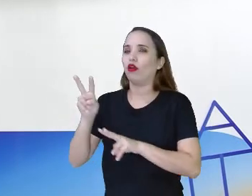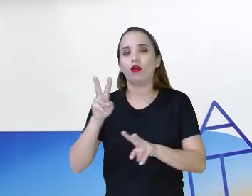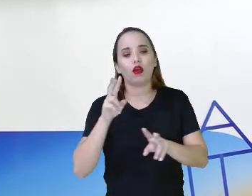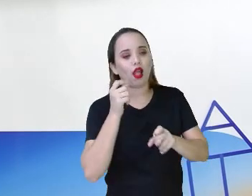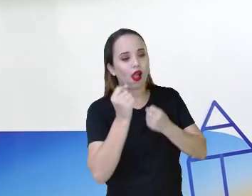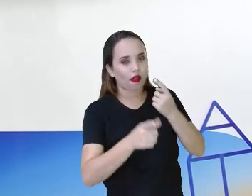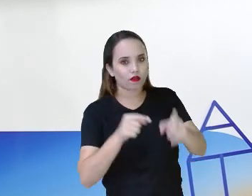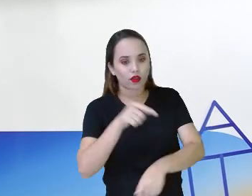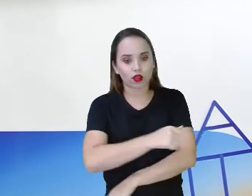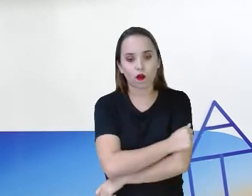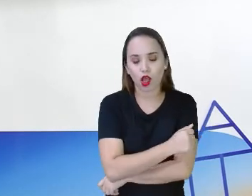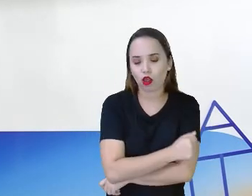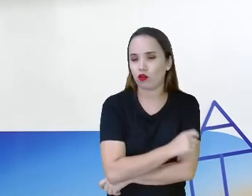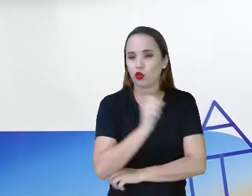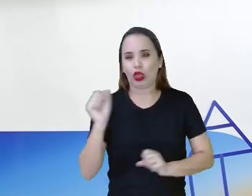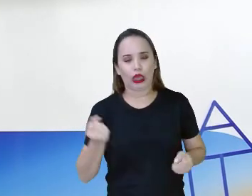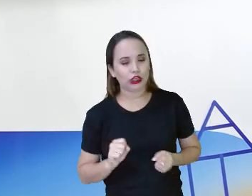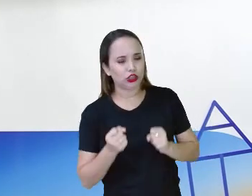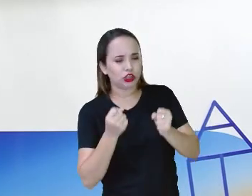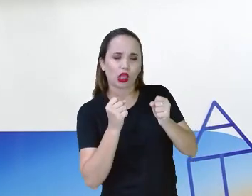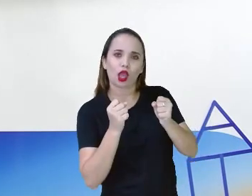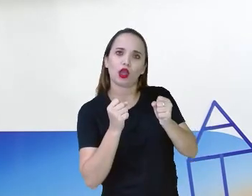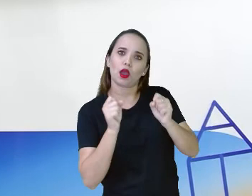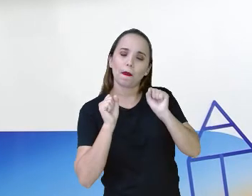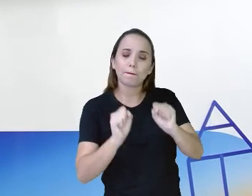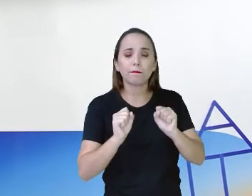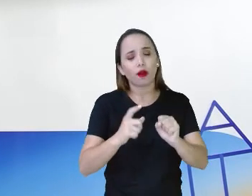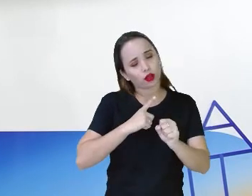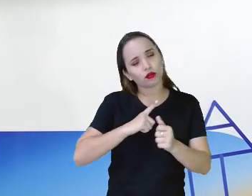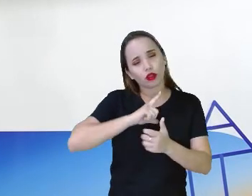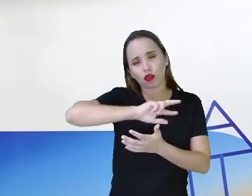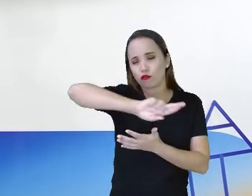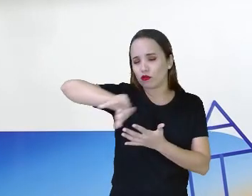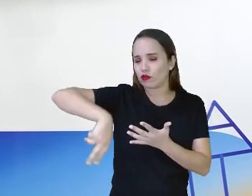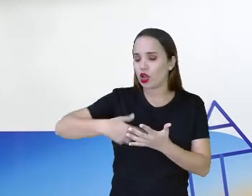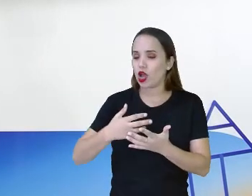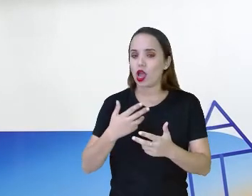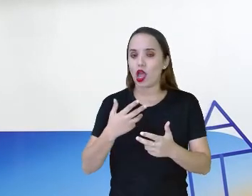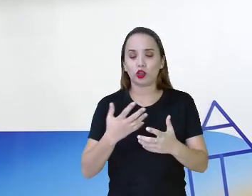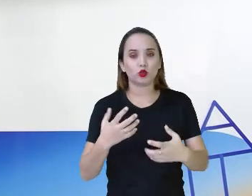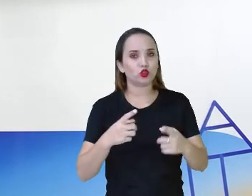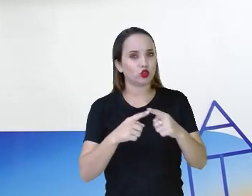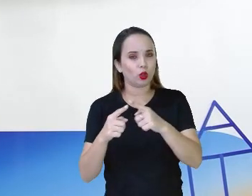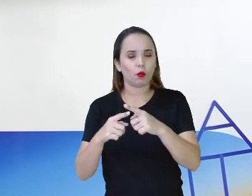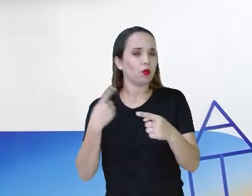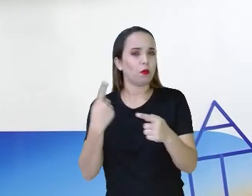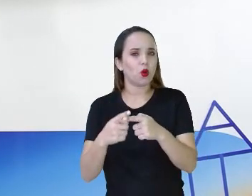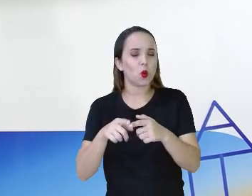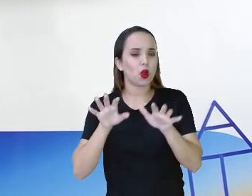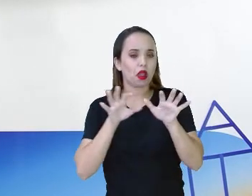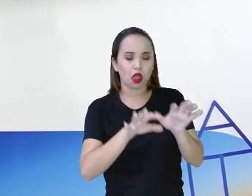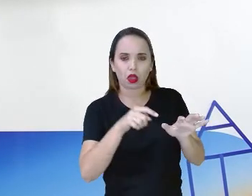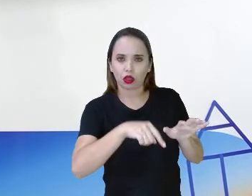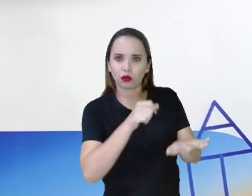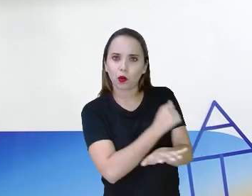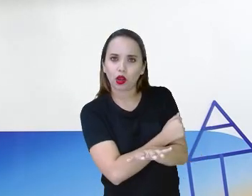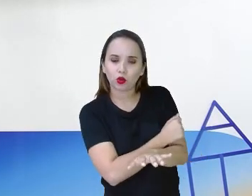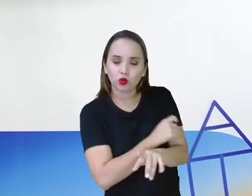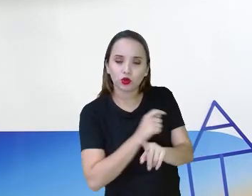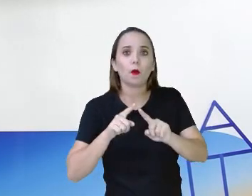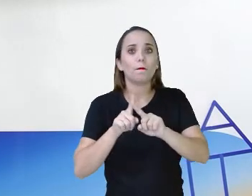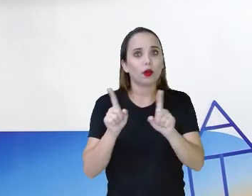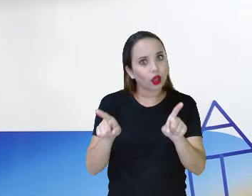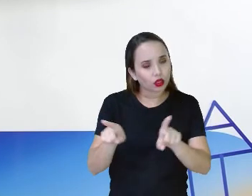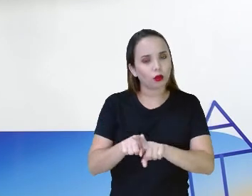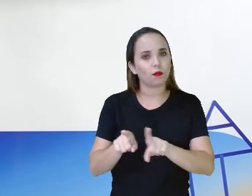os motivos, vários podem ser esses motivos. E a percepção auditiva, ela também se encaixa aí, é